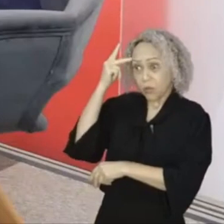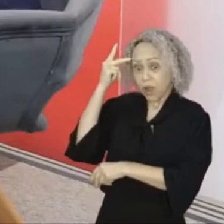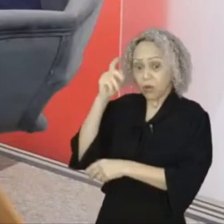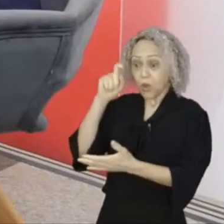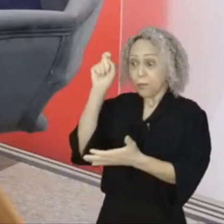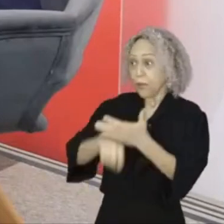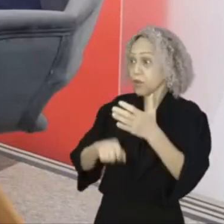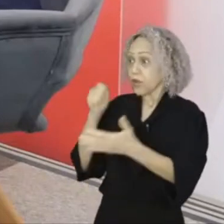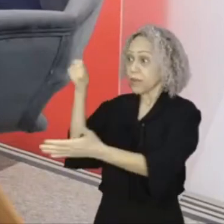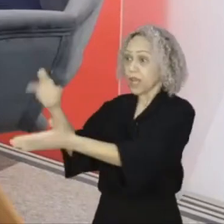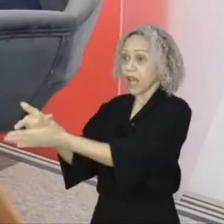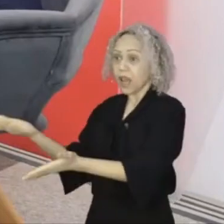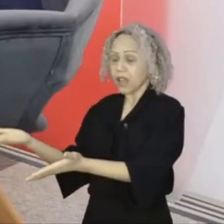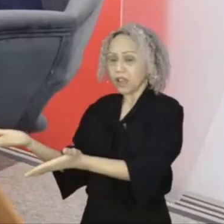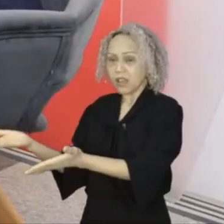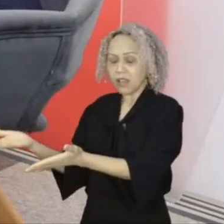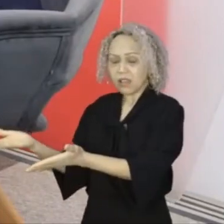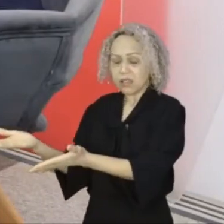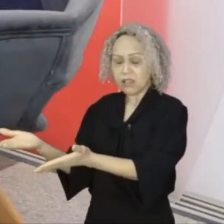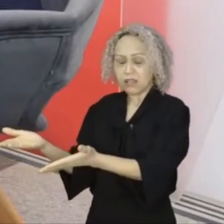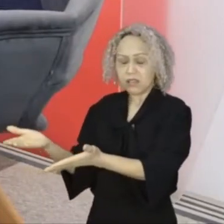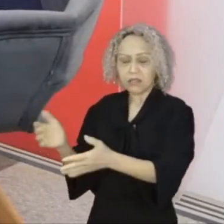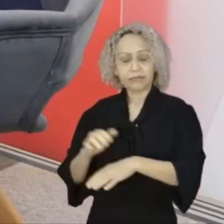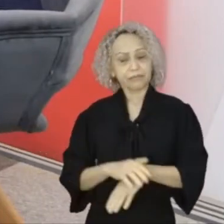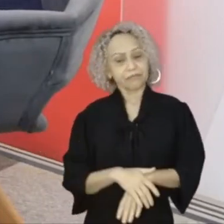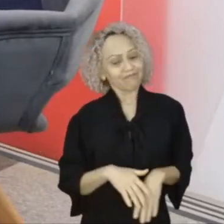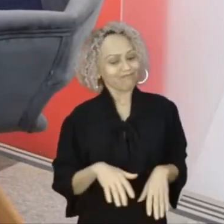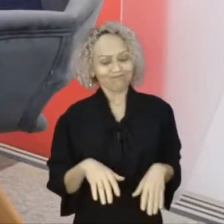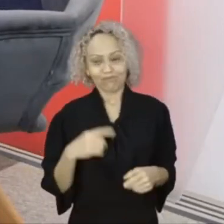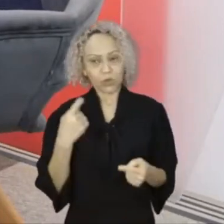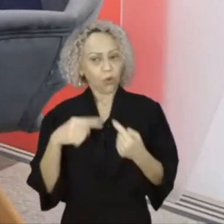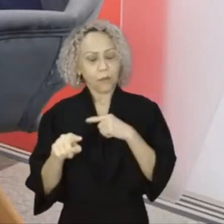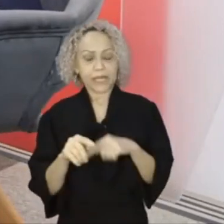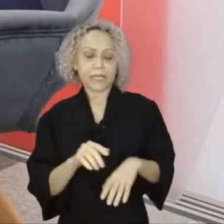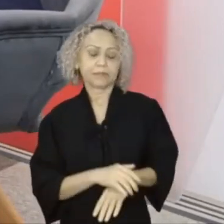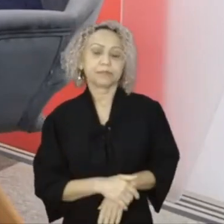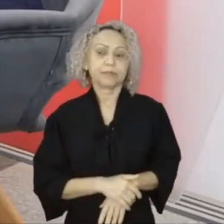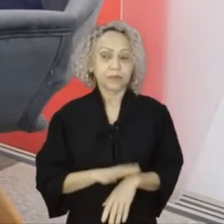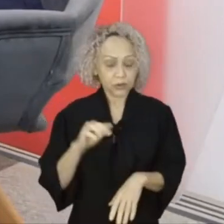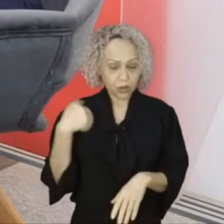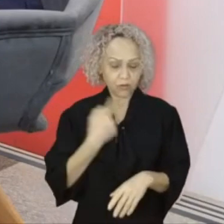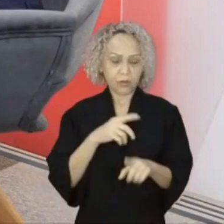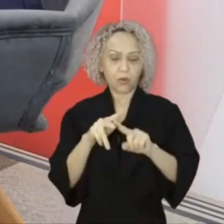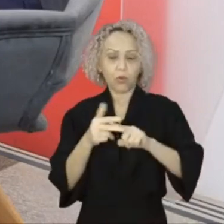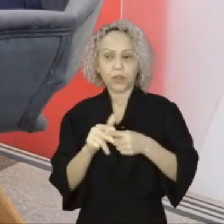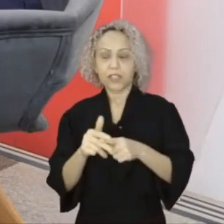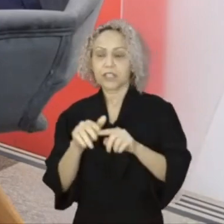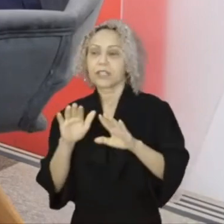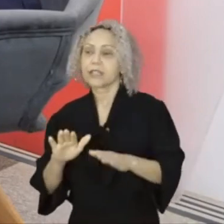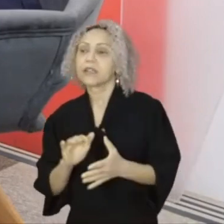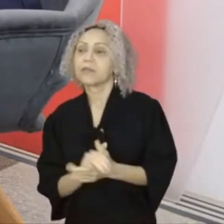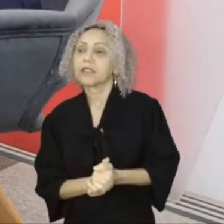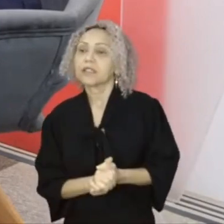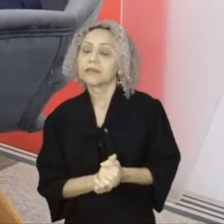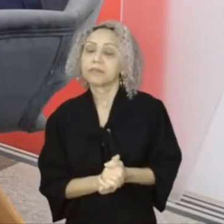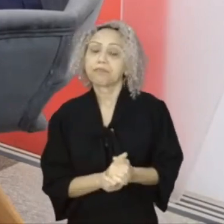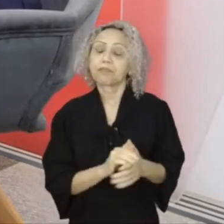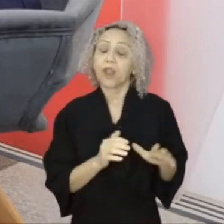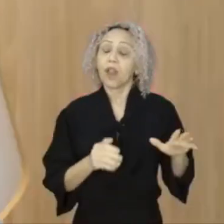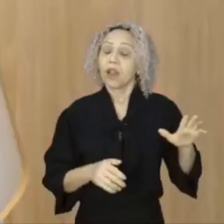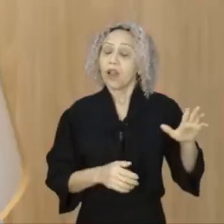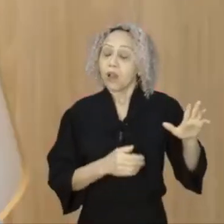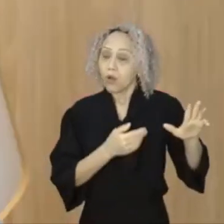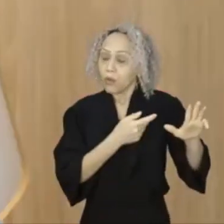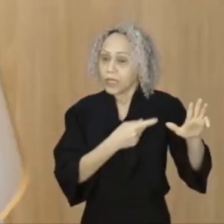contrastes regionais, o governo do presidente Lula, junto com o ministro Fernando Haddad, vão criar o Fundo Nacional de Desenvolvimento Regional. Vão